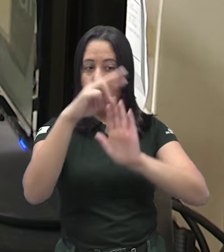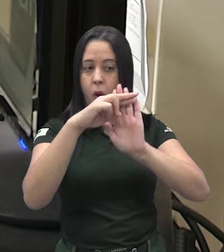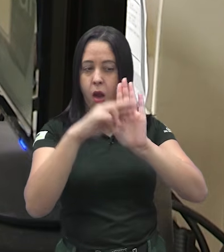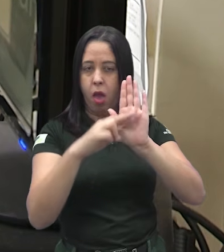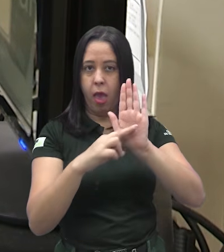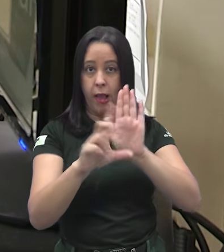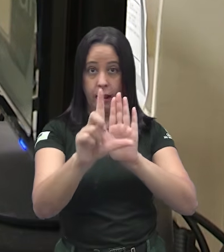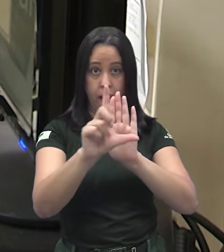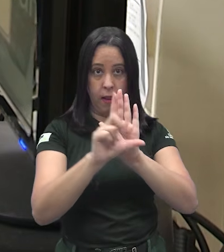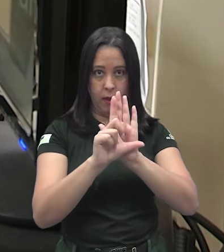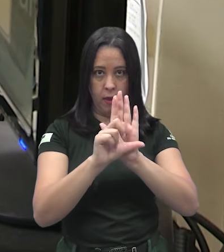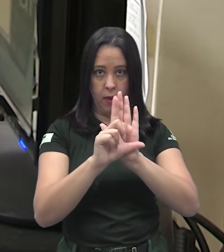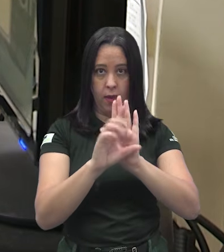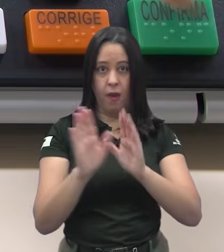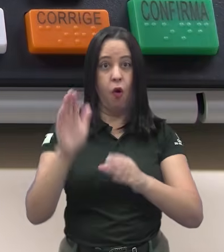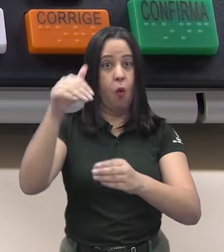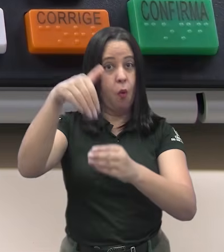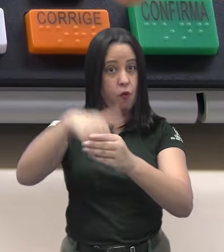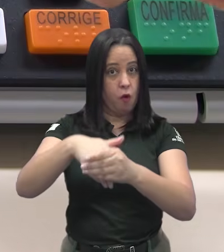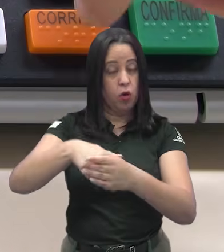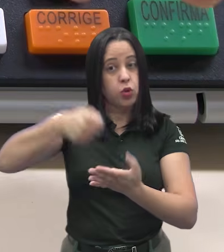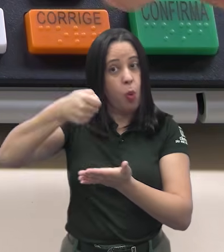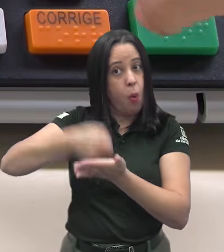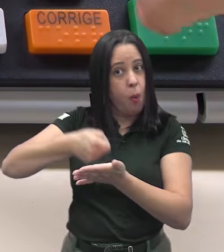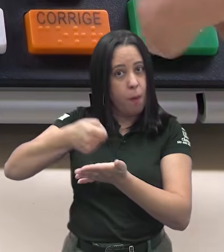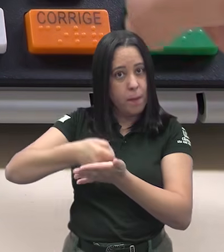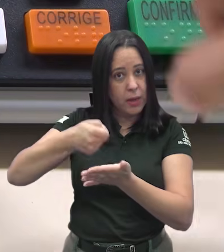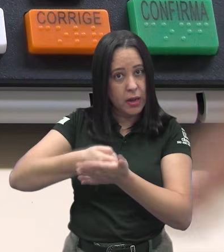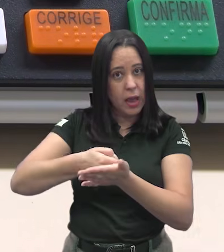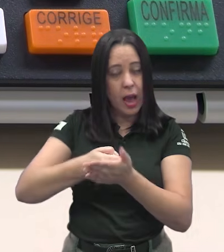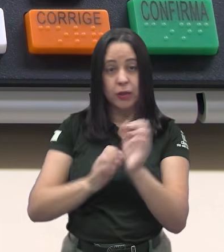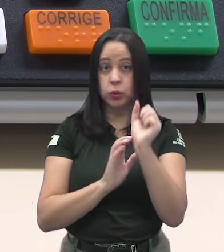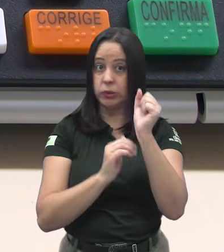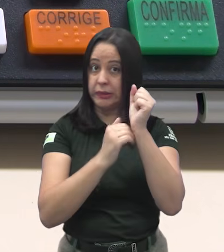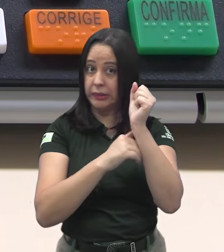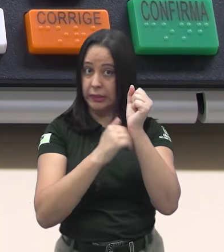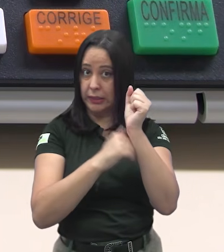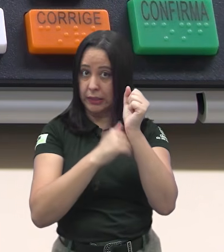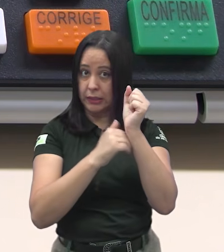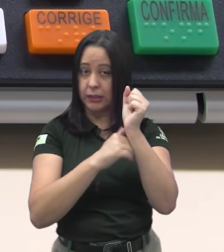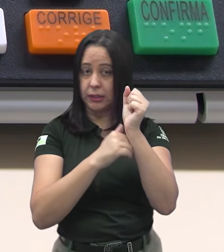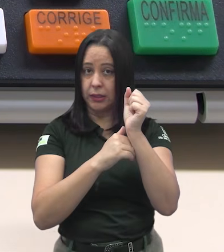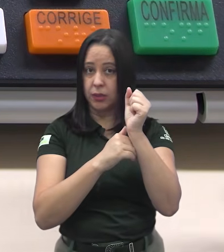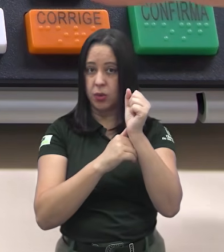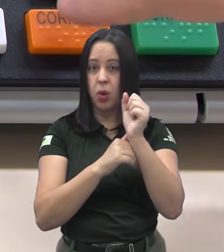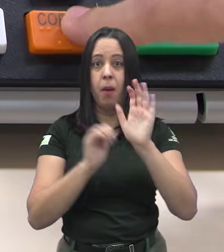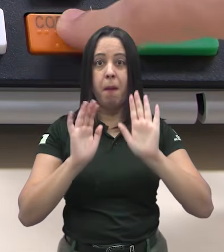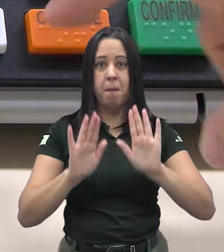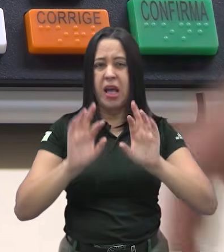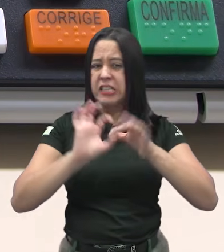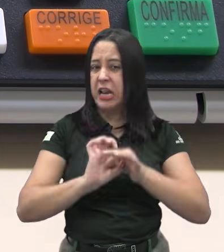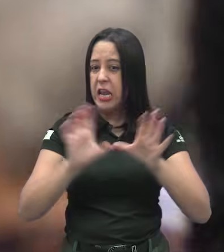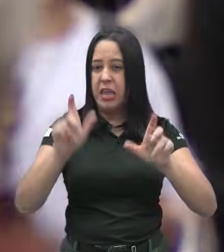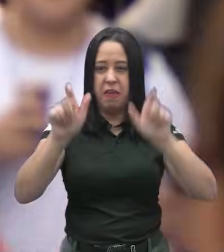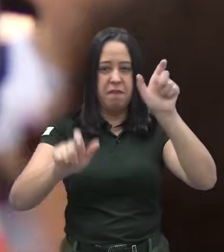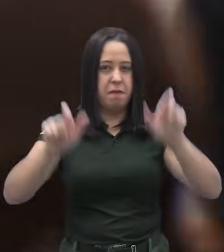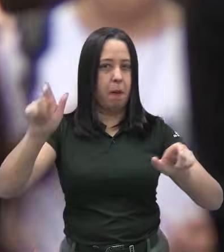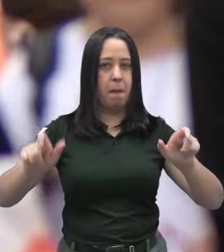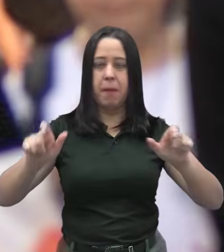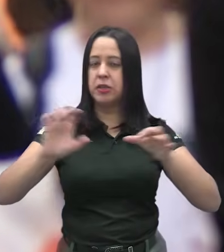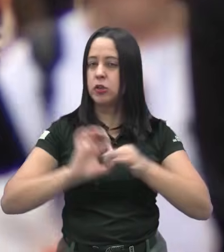que padronizaram as eleições. O voto se tornou obrigatório, secreto e sem distinção de gênero.